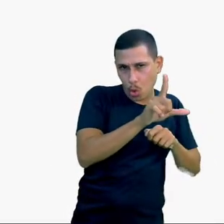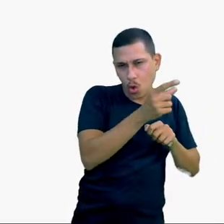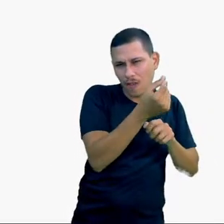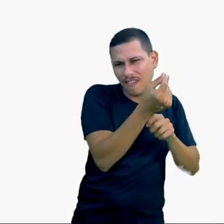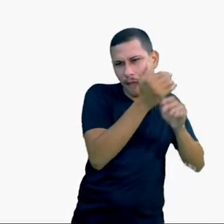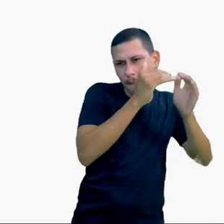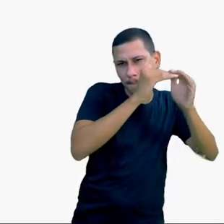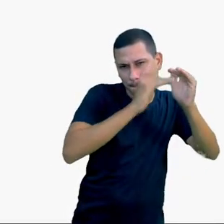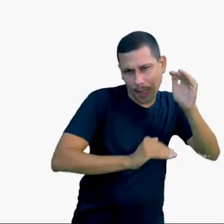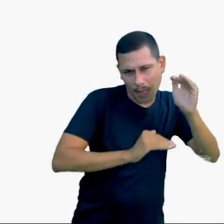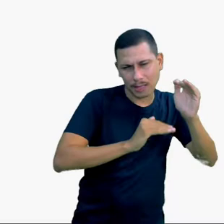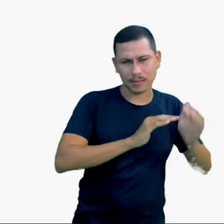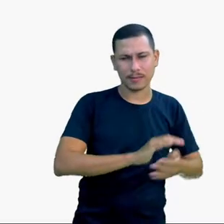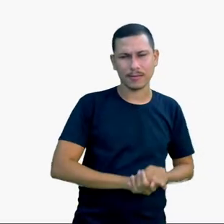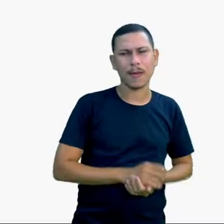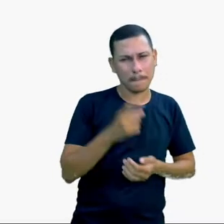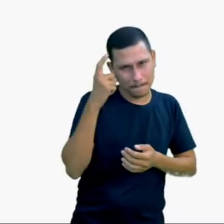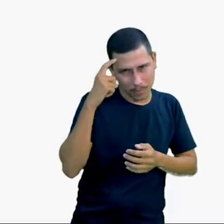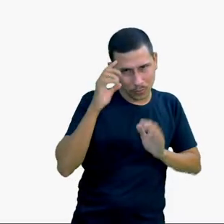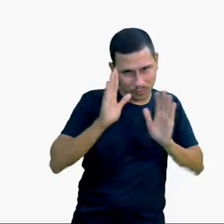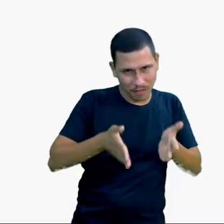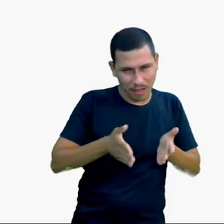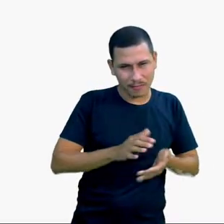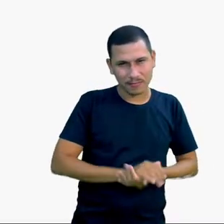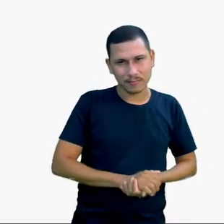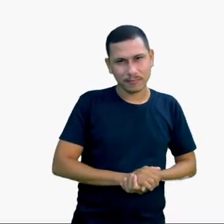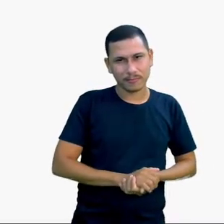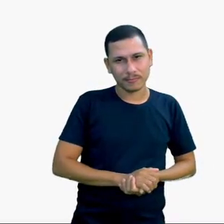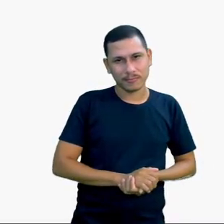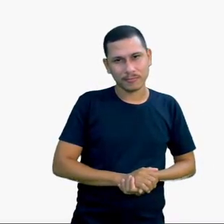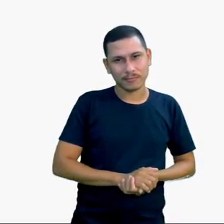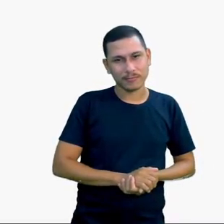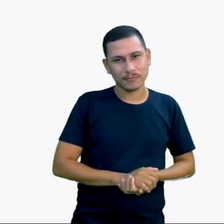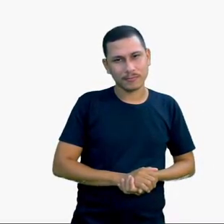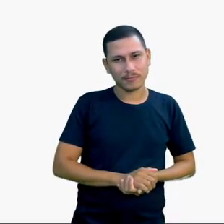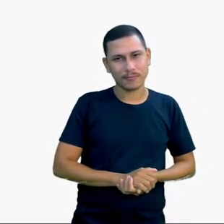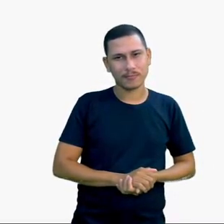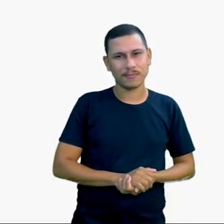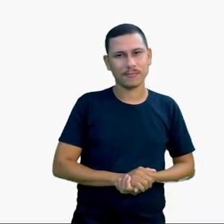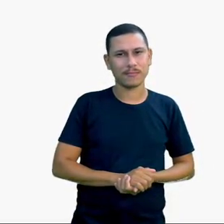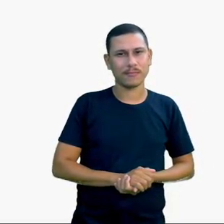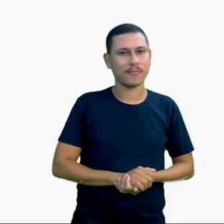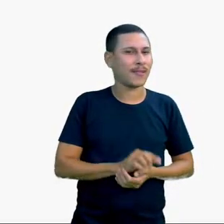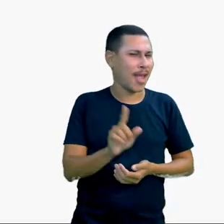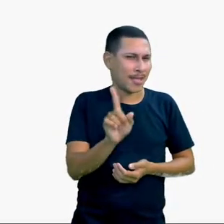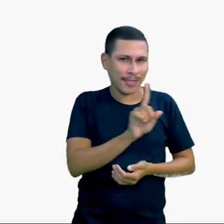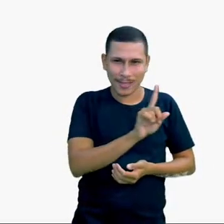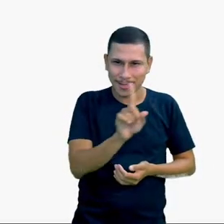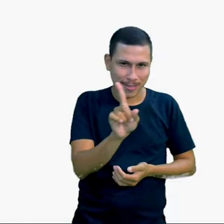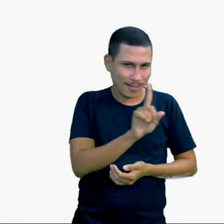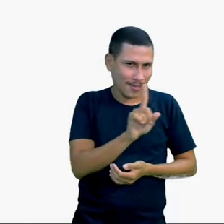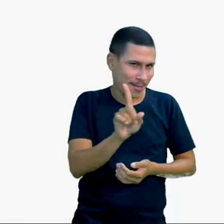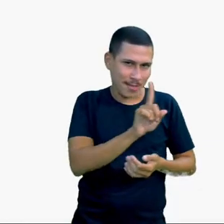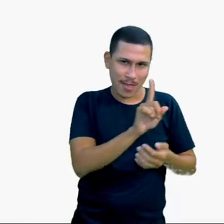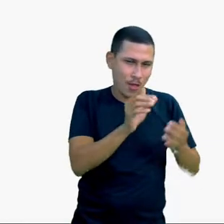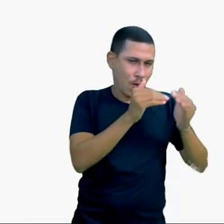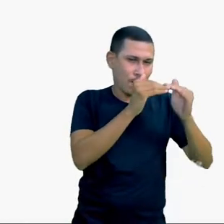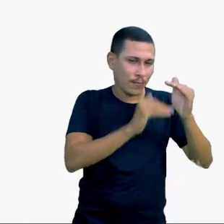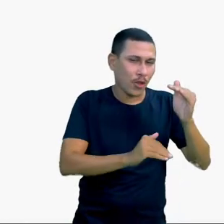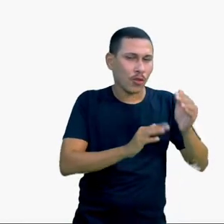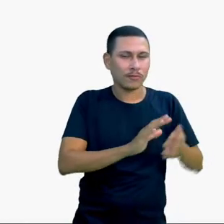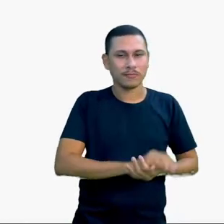baixaram. Já pensou? Certamente que não. O